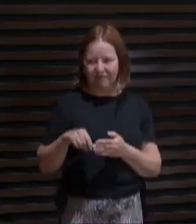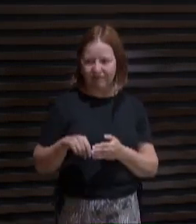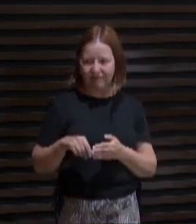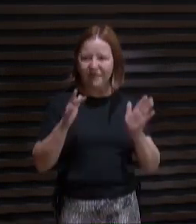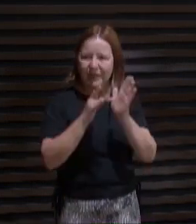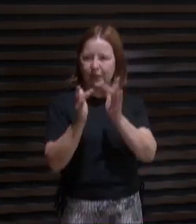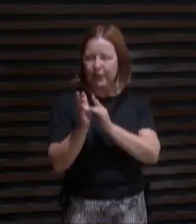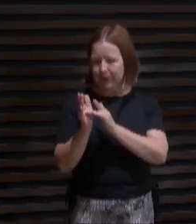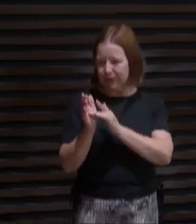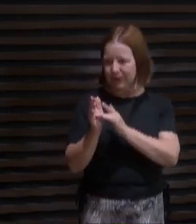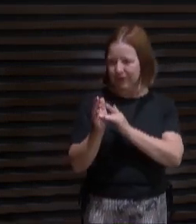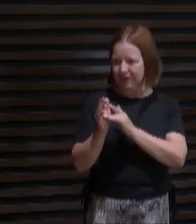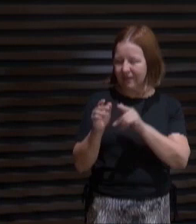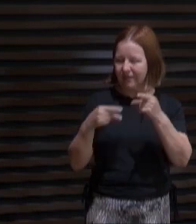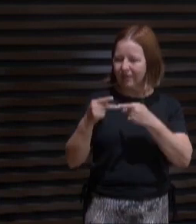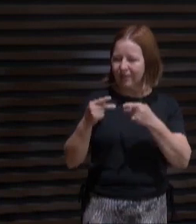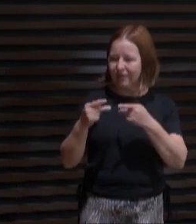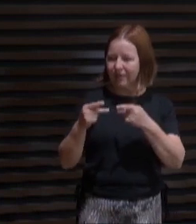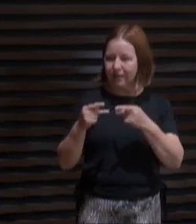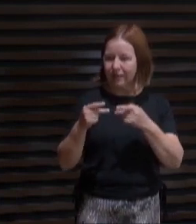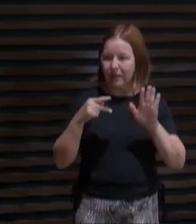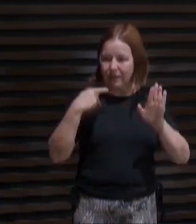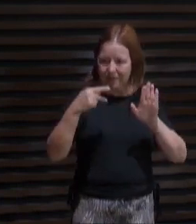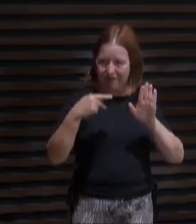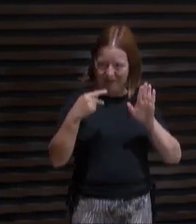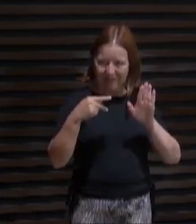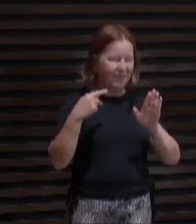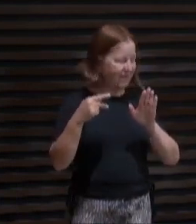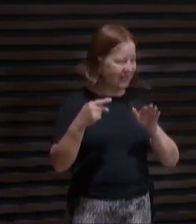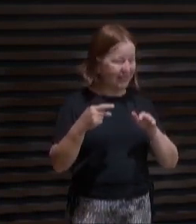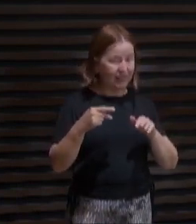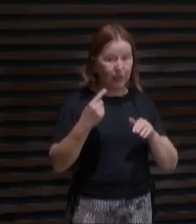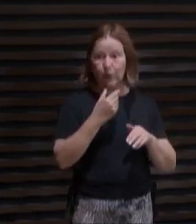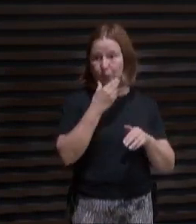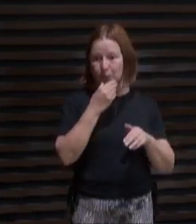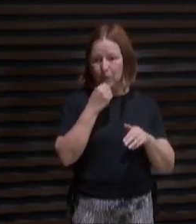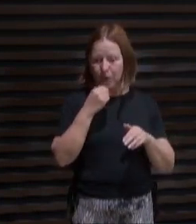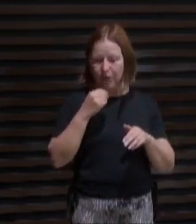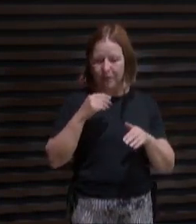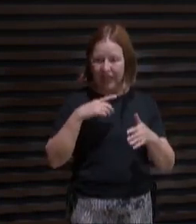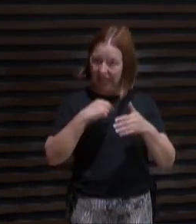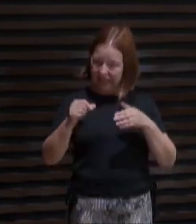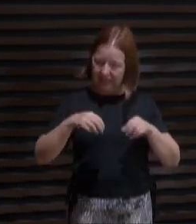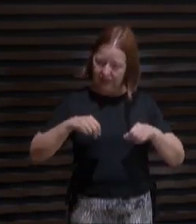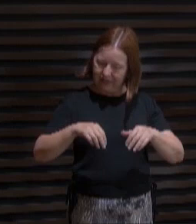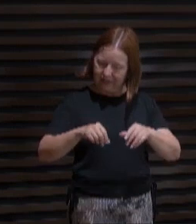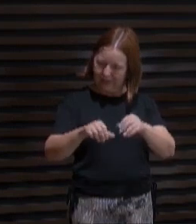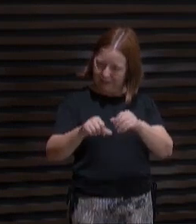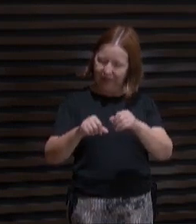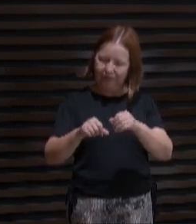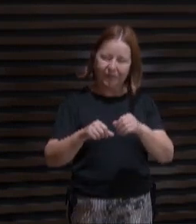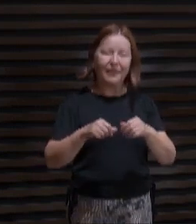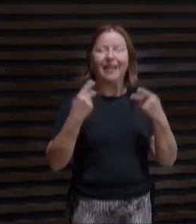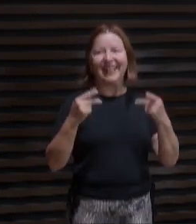Jesus contou uma parábola do semeador que saiu a semear. E aí contei ali, aí falei do evangelho